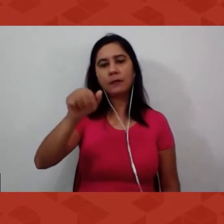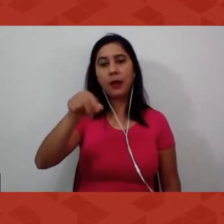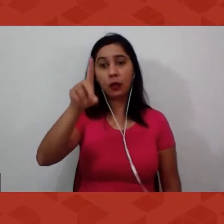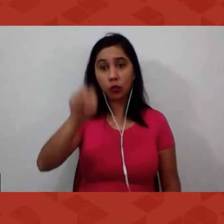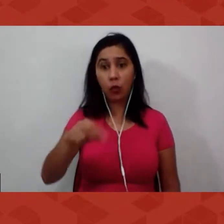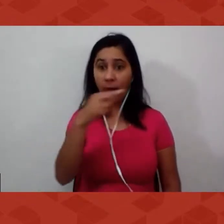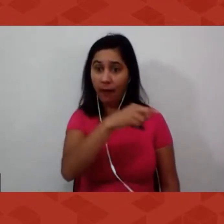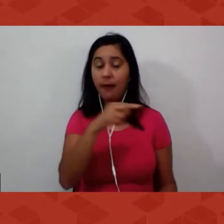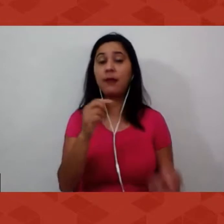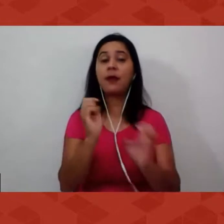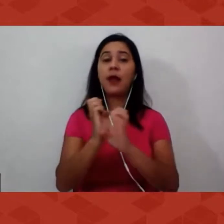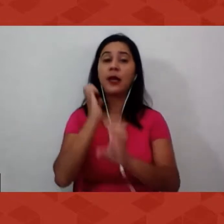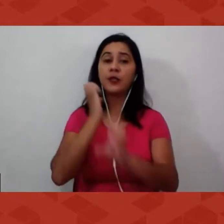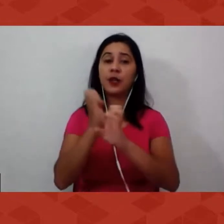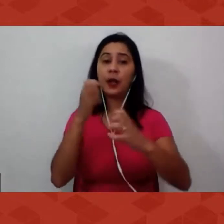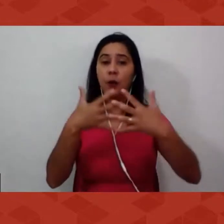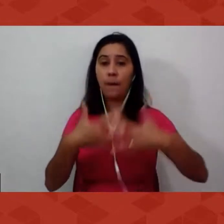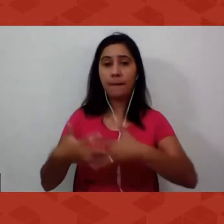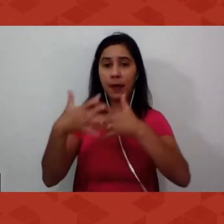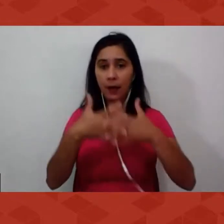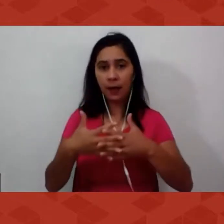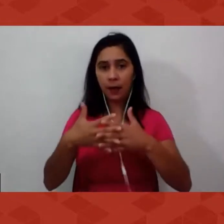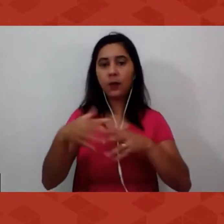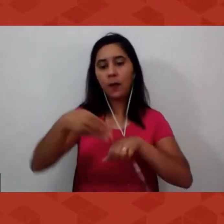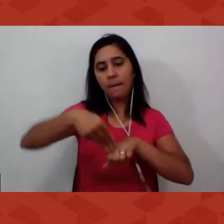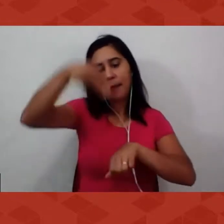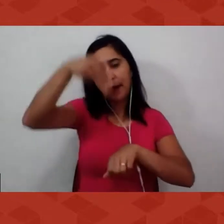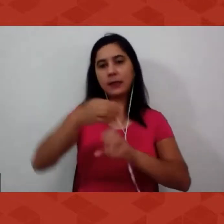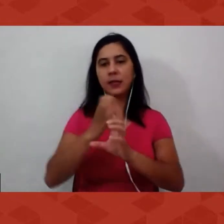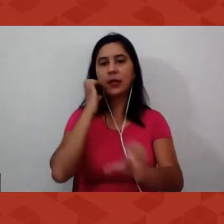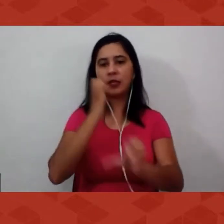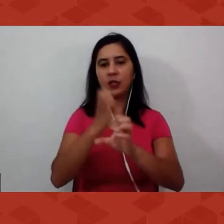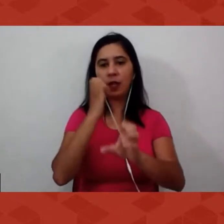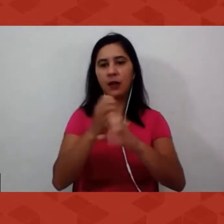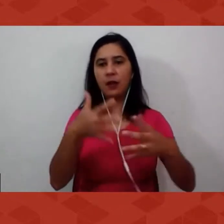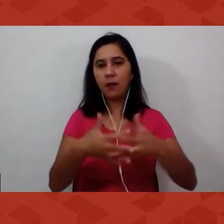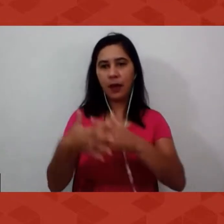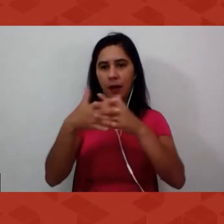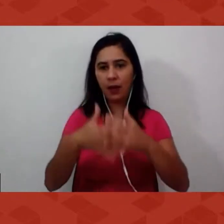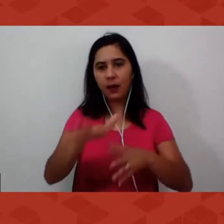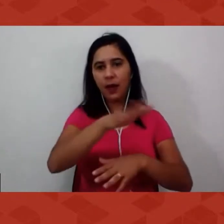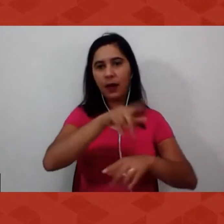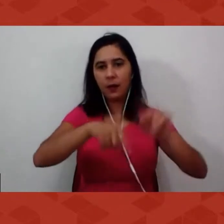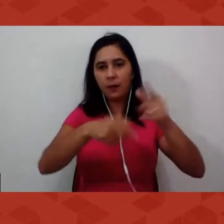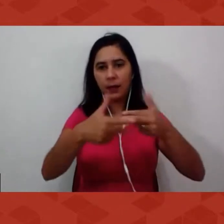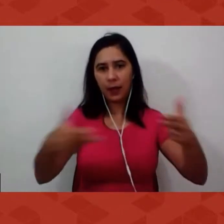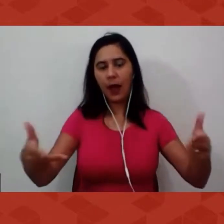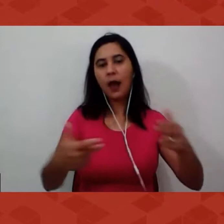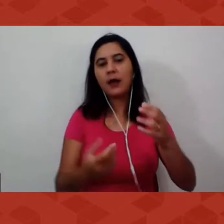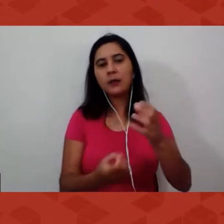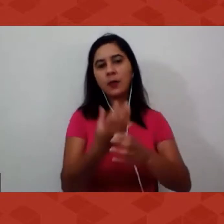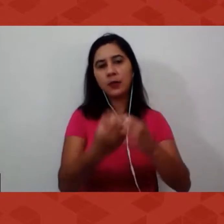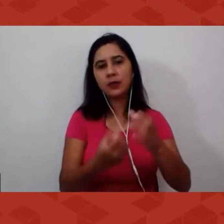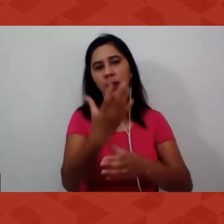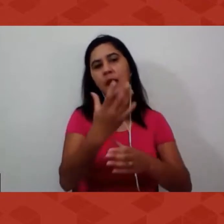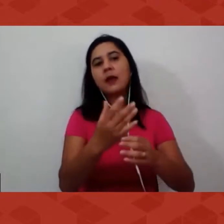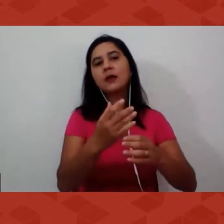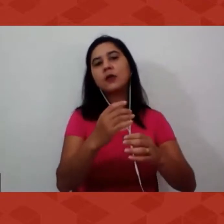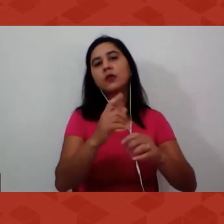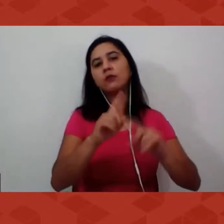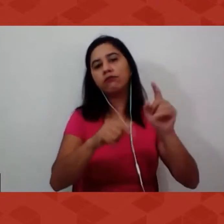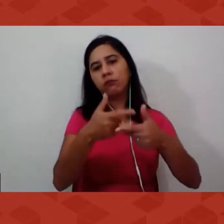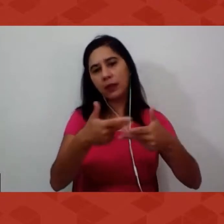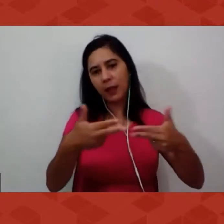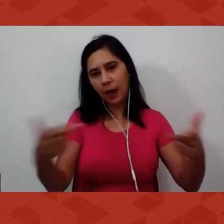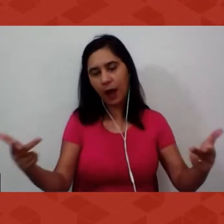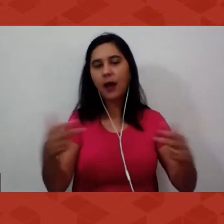engenheiro mecânico, mestre em engenharia mecânica na área de materiais e processos de fabricação, 2009 pela Unicamp, doutor